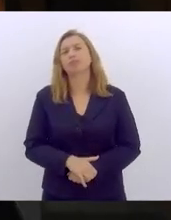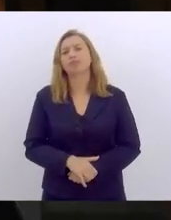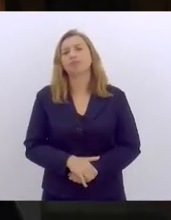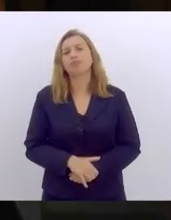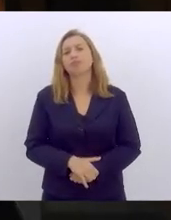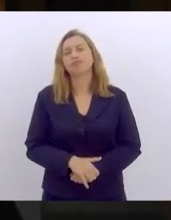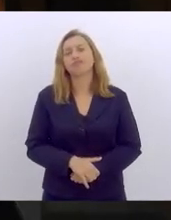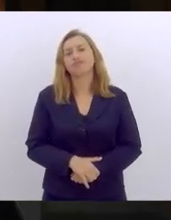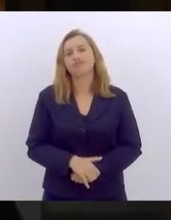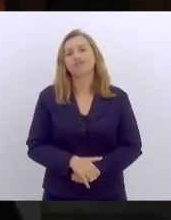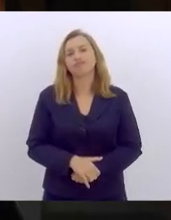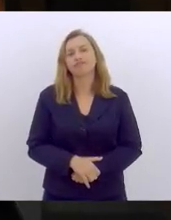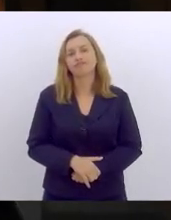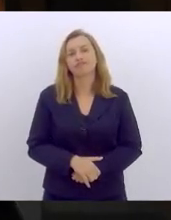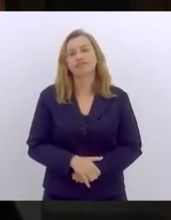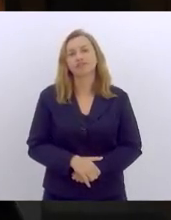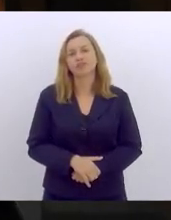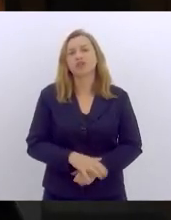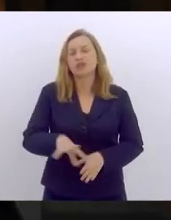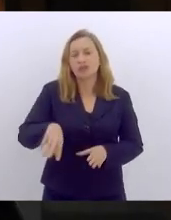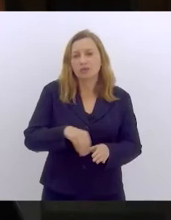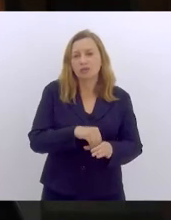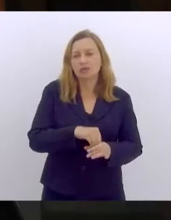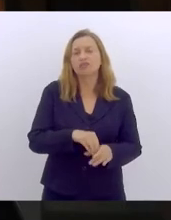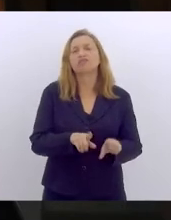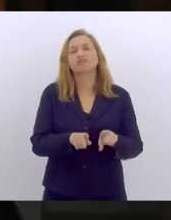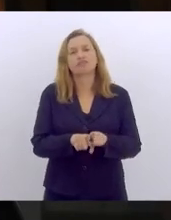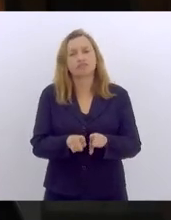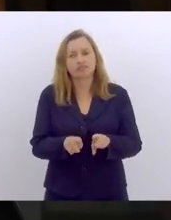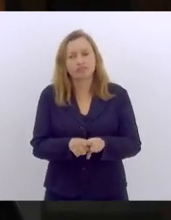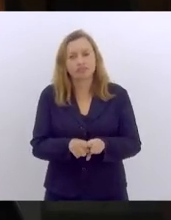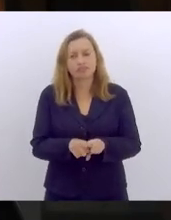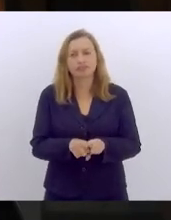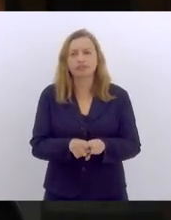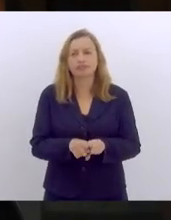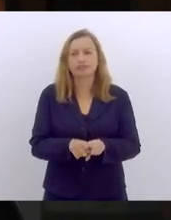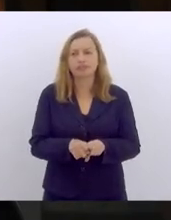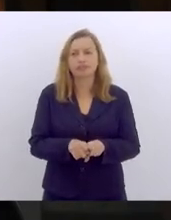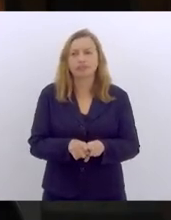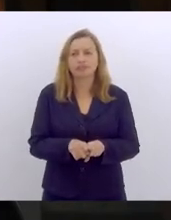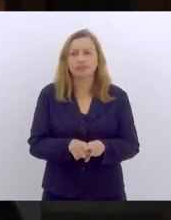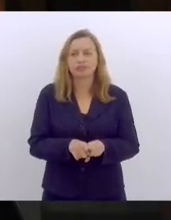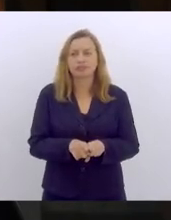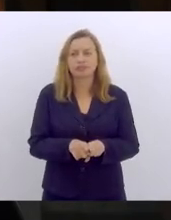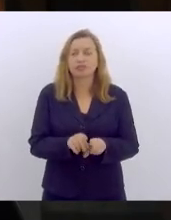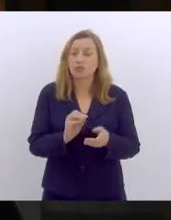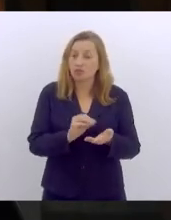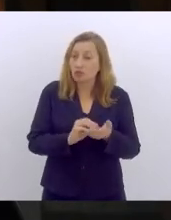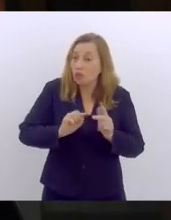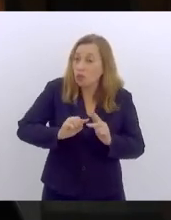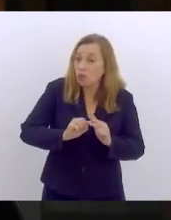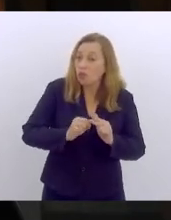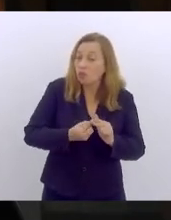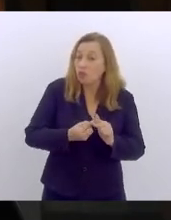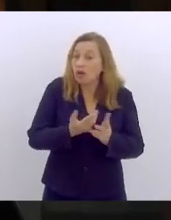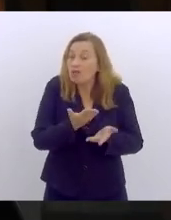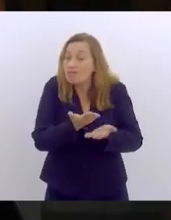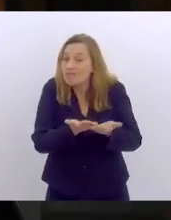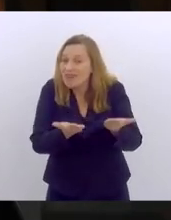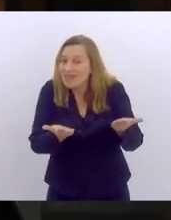que foi implantado e não totalmente regulamentado, a duras